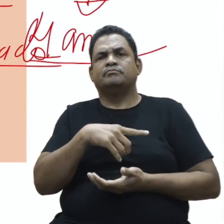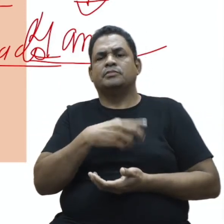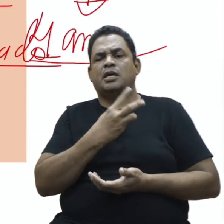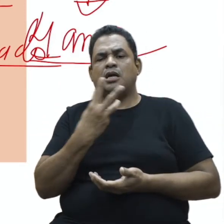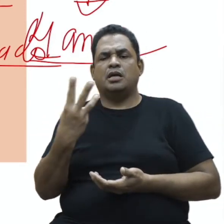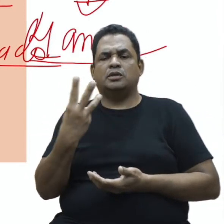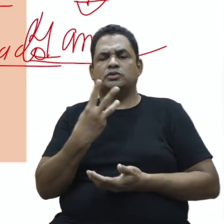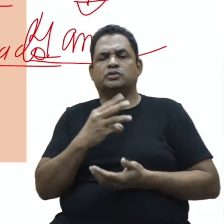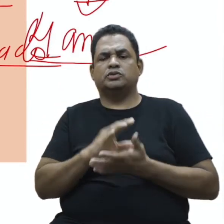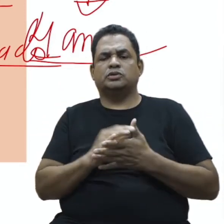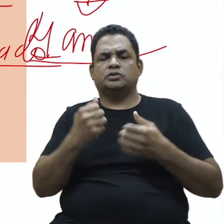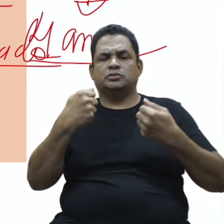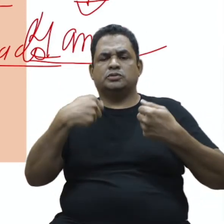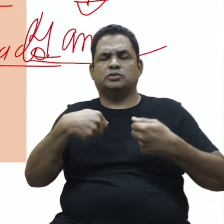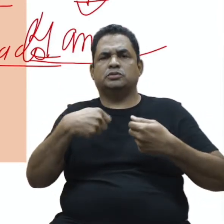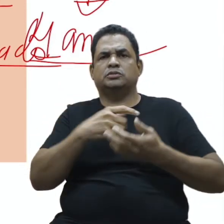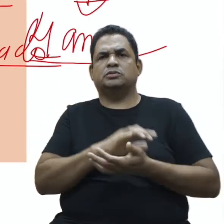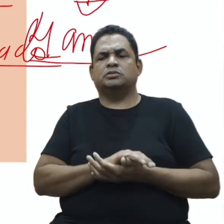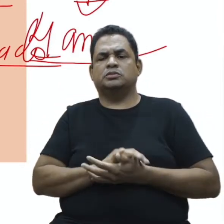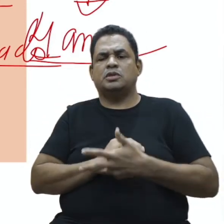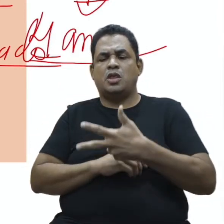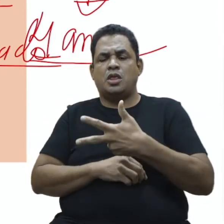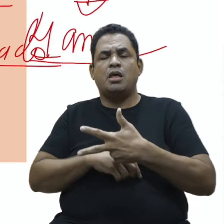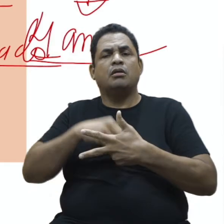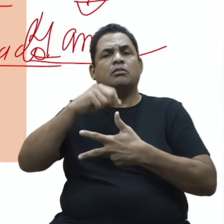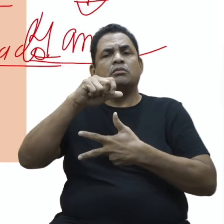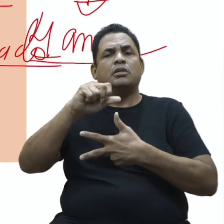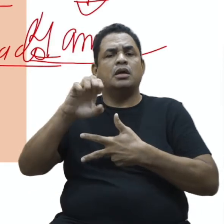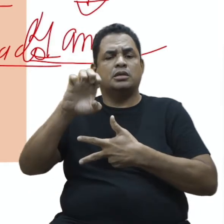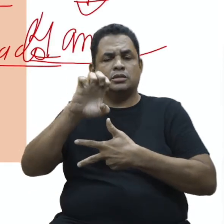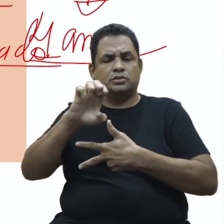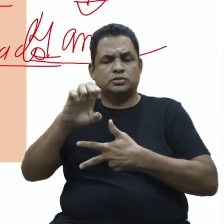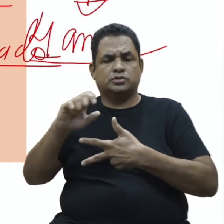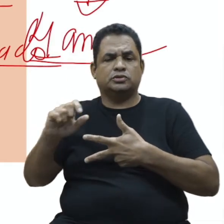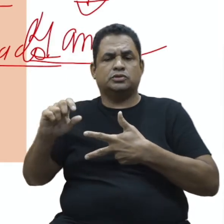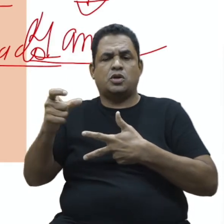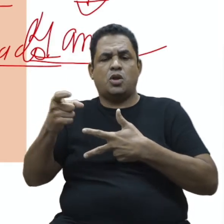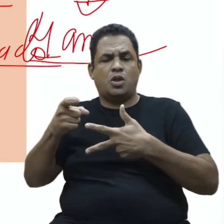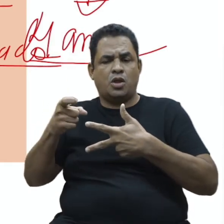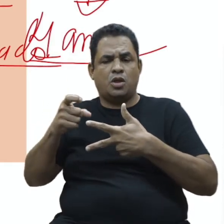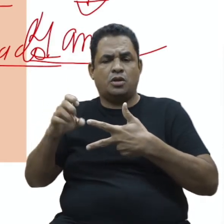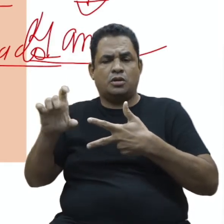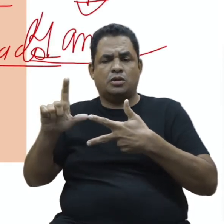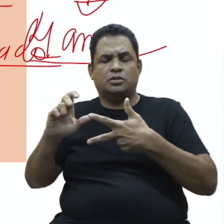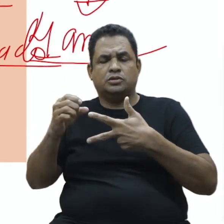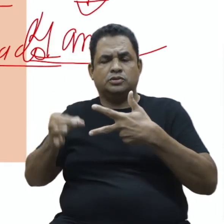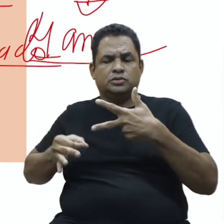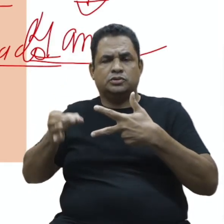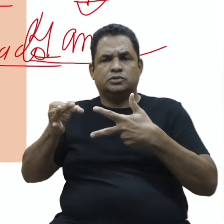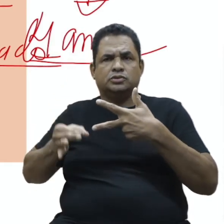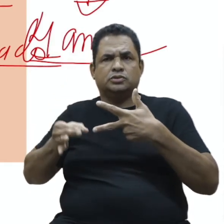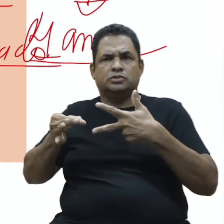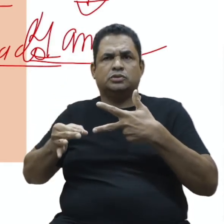poderes independentes, que seria o executivo, legislativo e judiciário. E eles devem